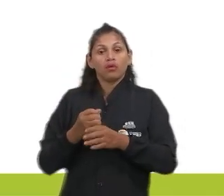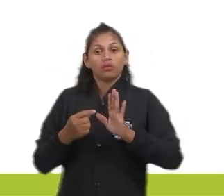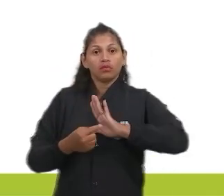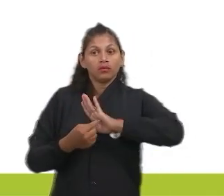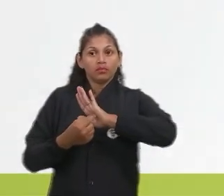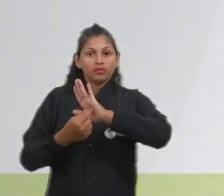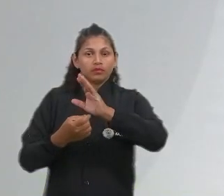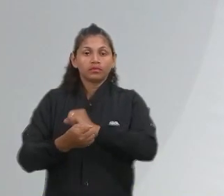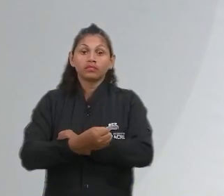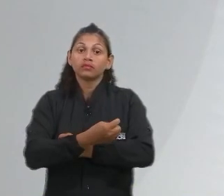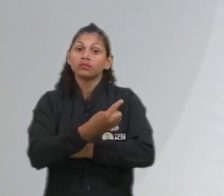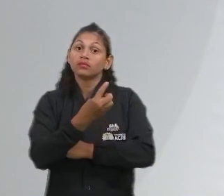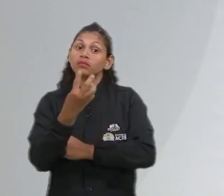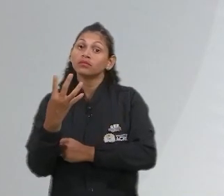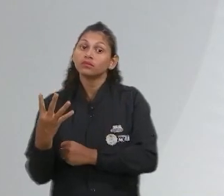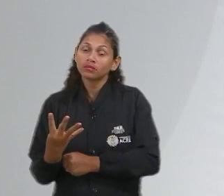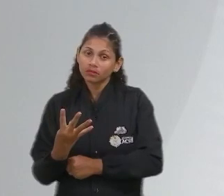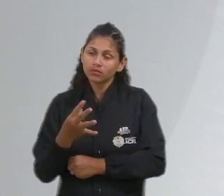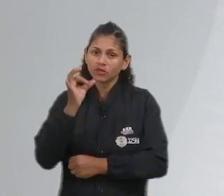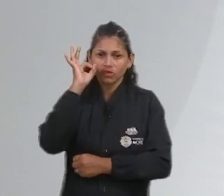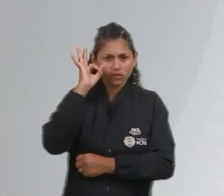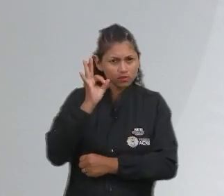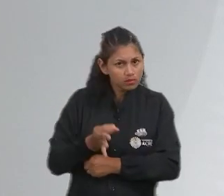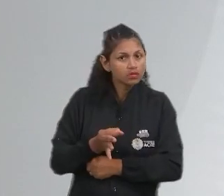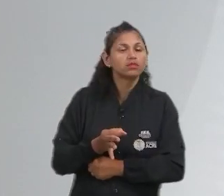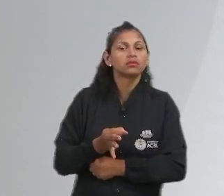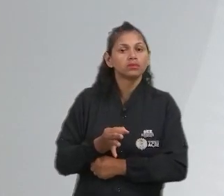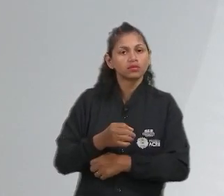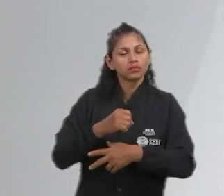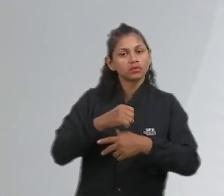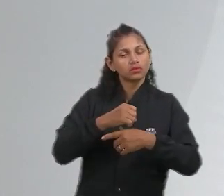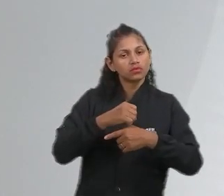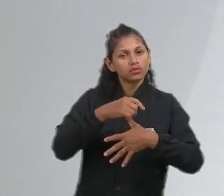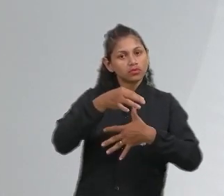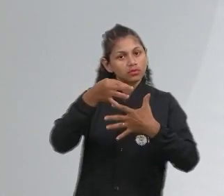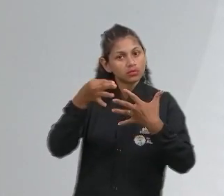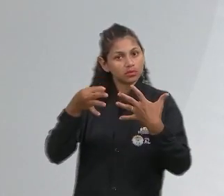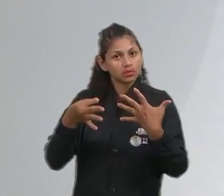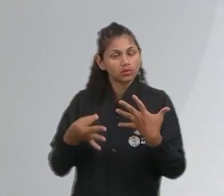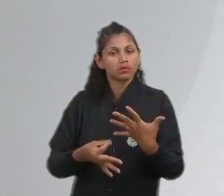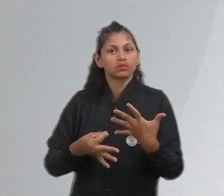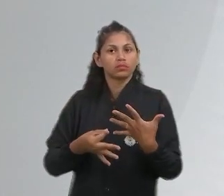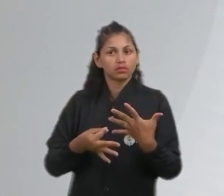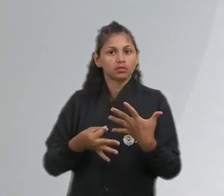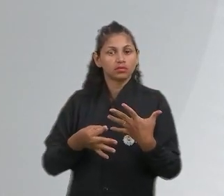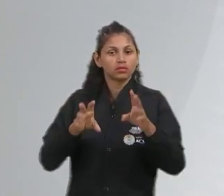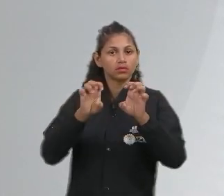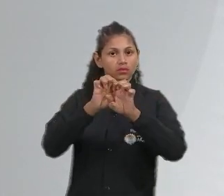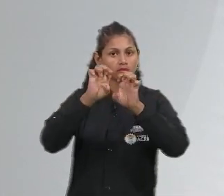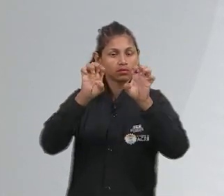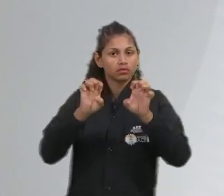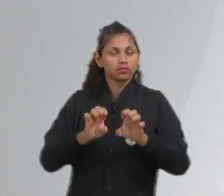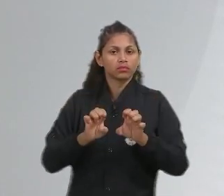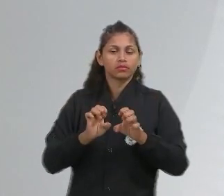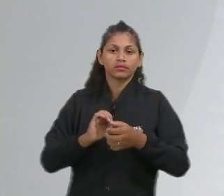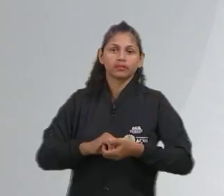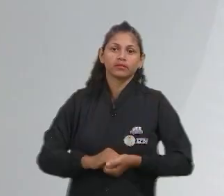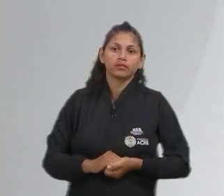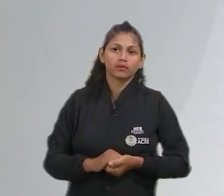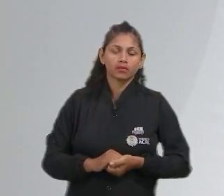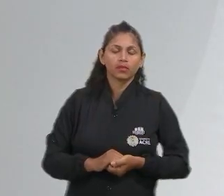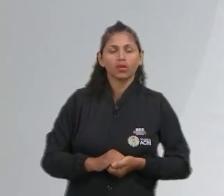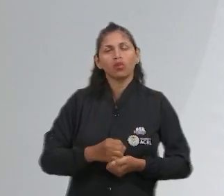quantidade exata de elementos dos átomos presentes na estrutura. Se eu tenho